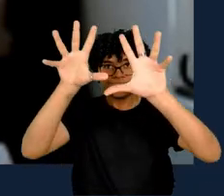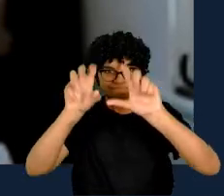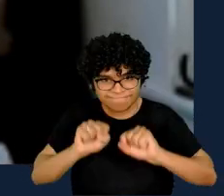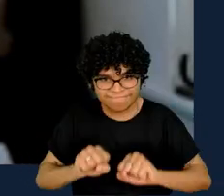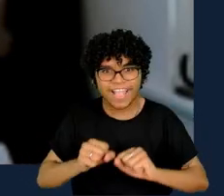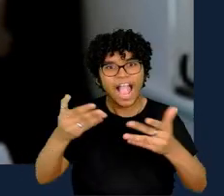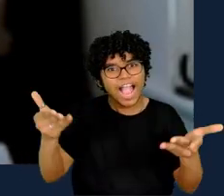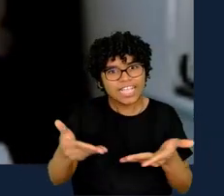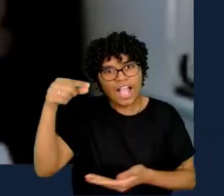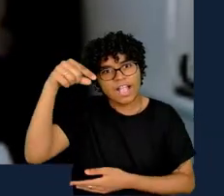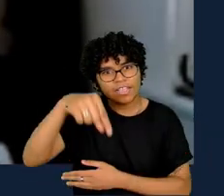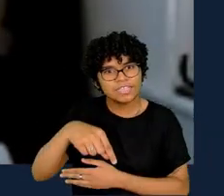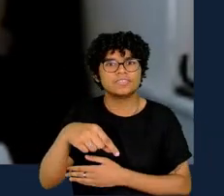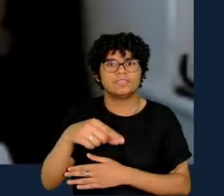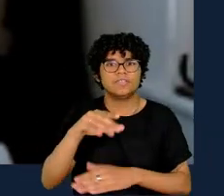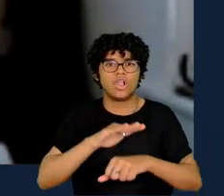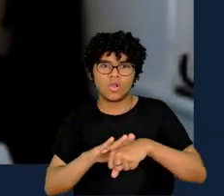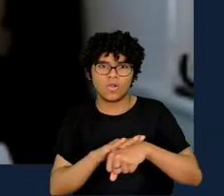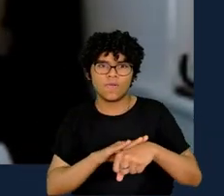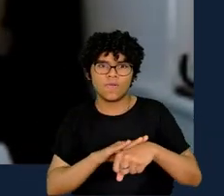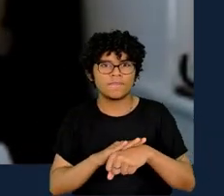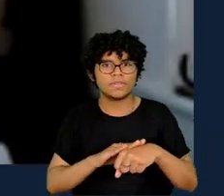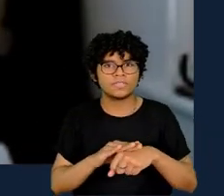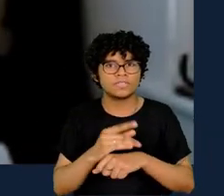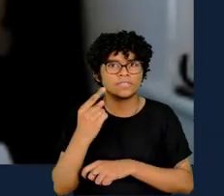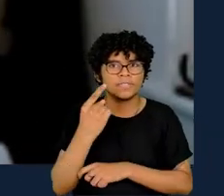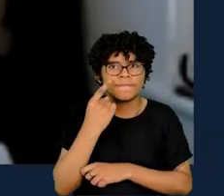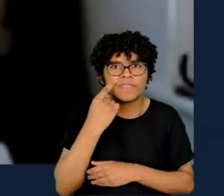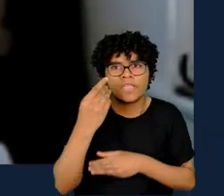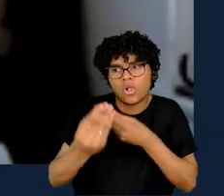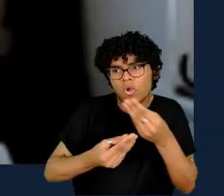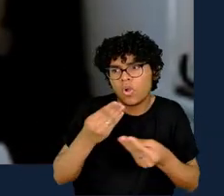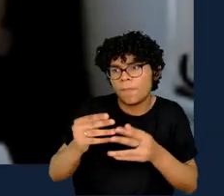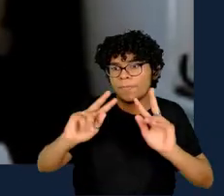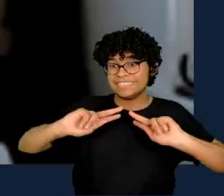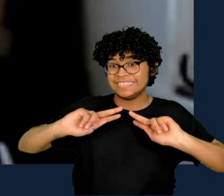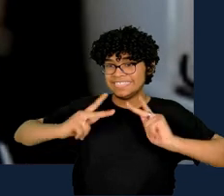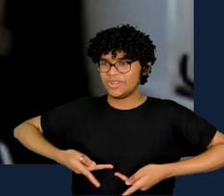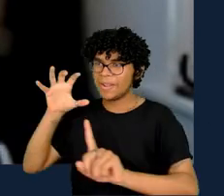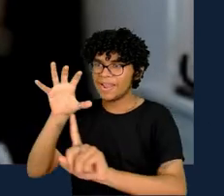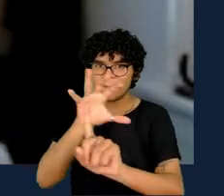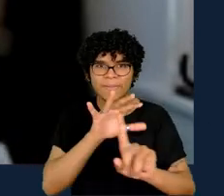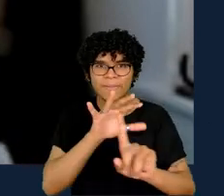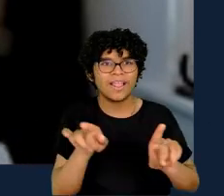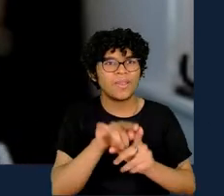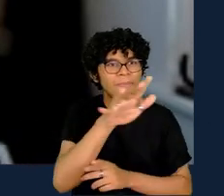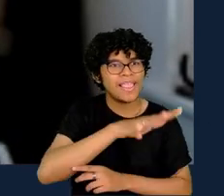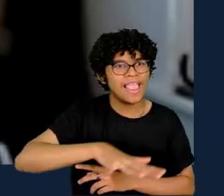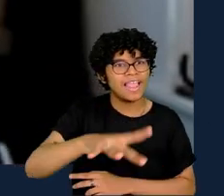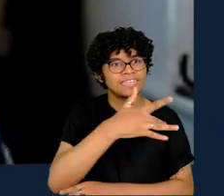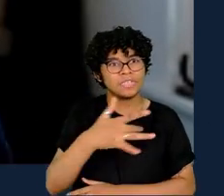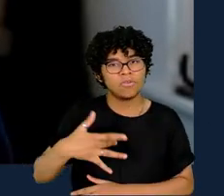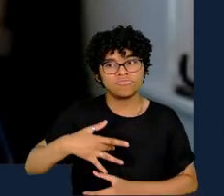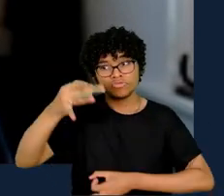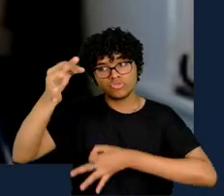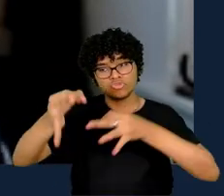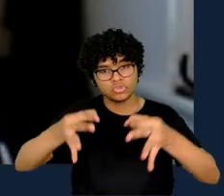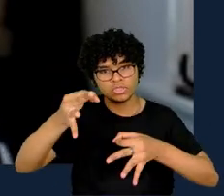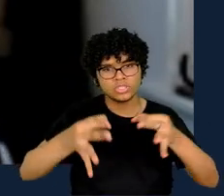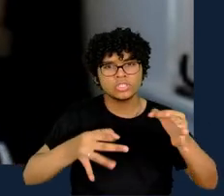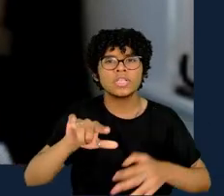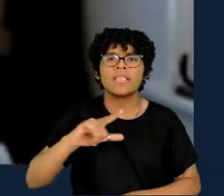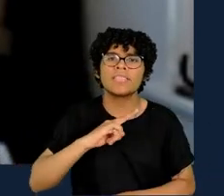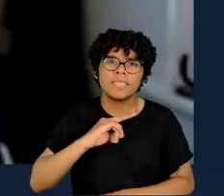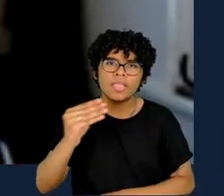conversa, para que a gente veja os impactos nos seres humanos, na saúde, a injustiça. Eu acho que há essa oportunidade de fazer isso, que é